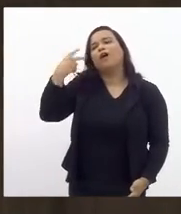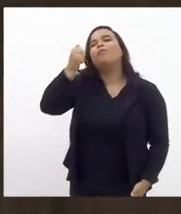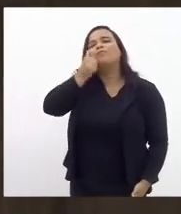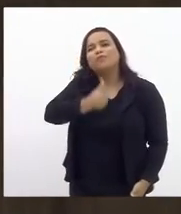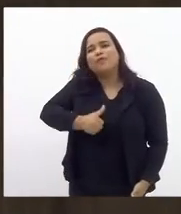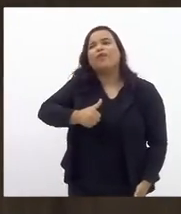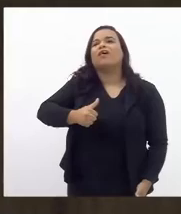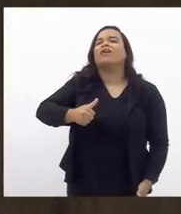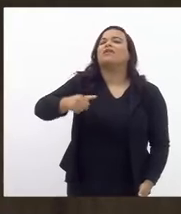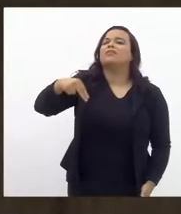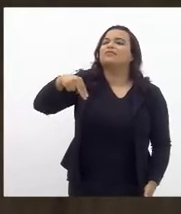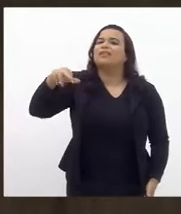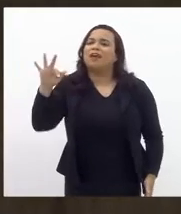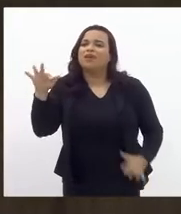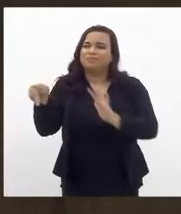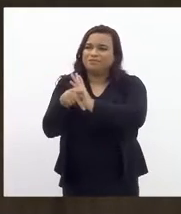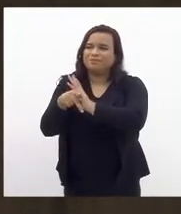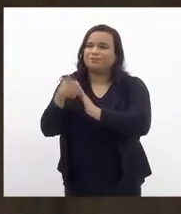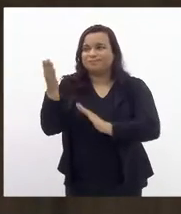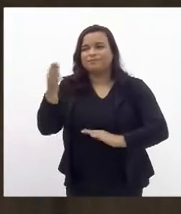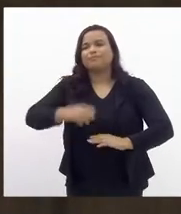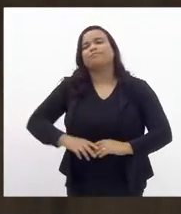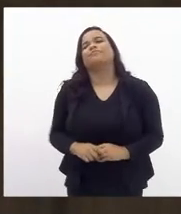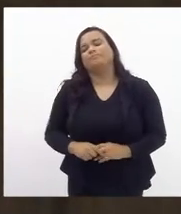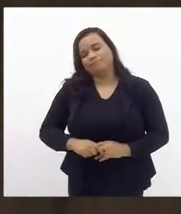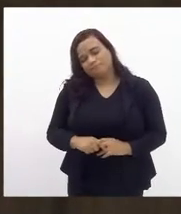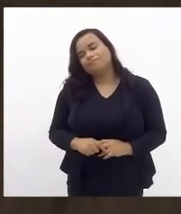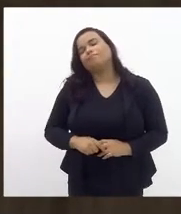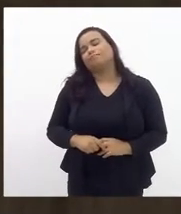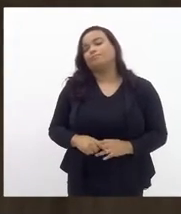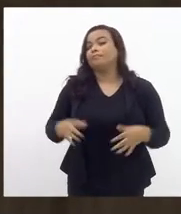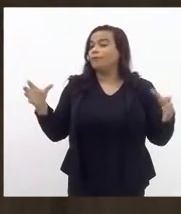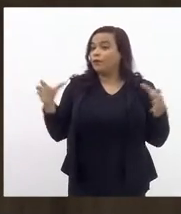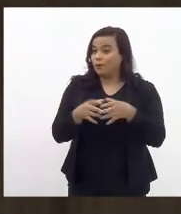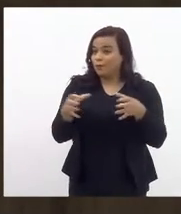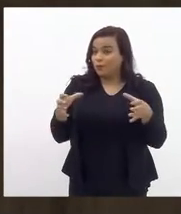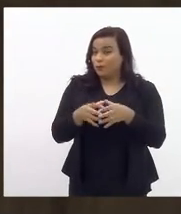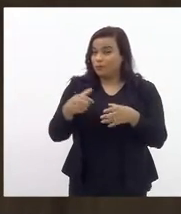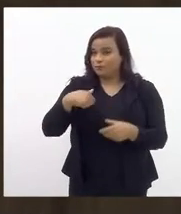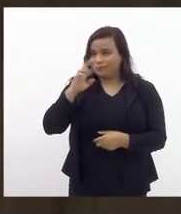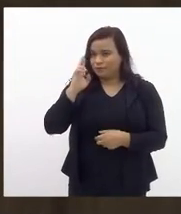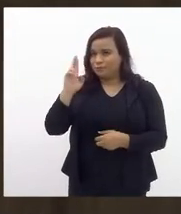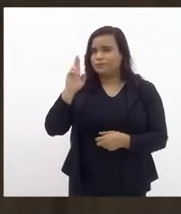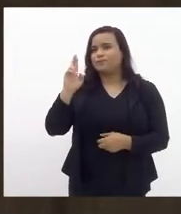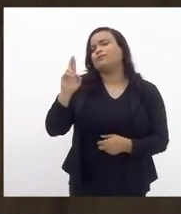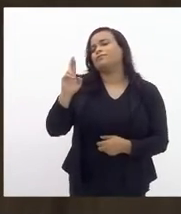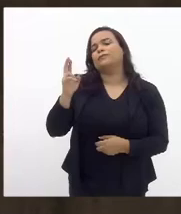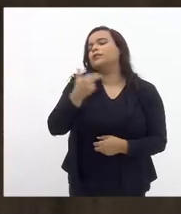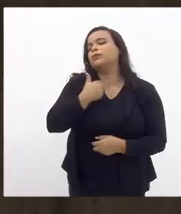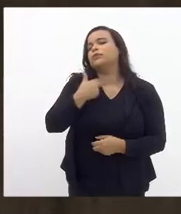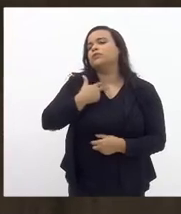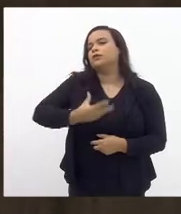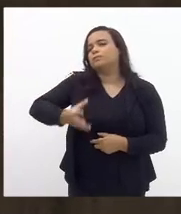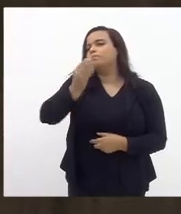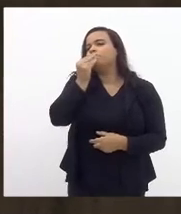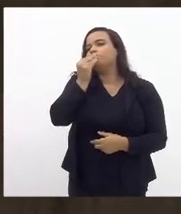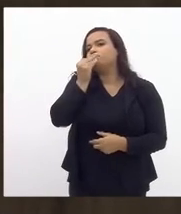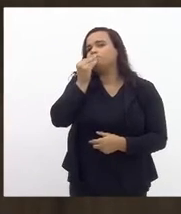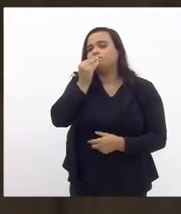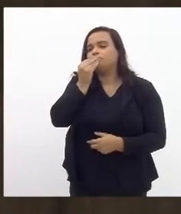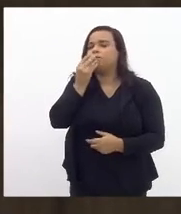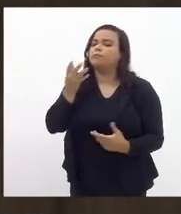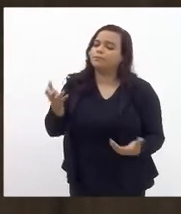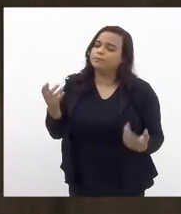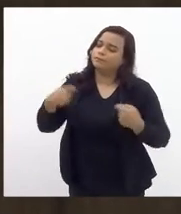vereadora de Nova Friburgo. E essa comissão não poderia jamais se negar